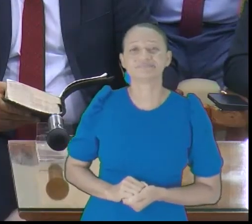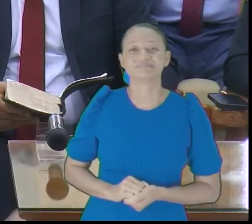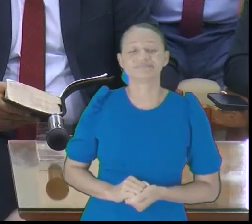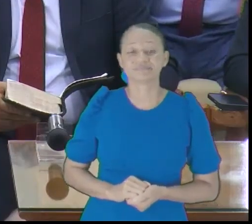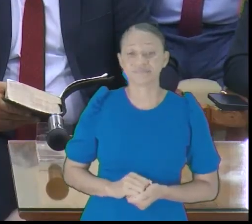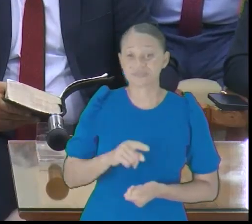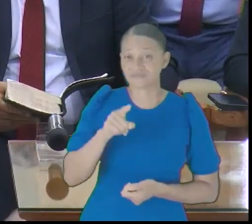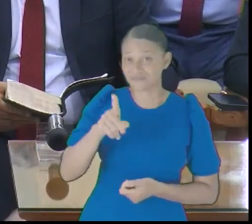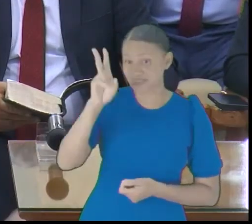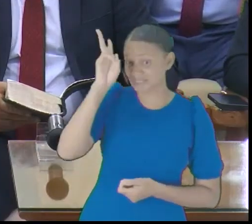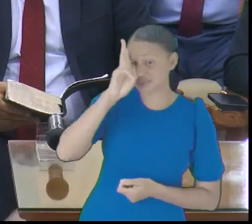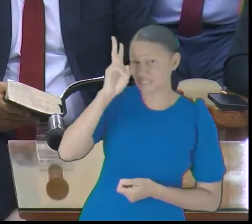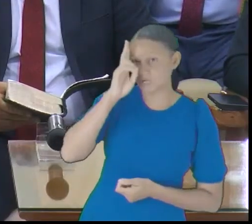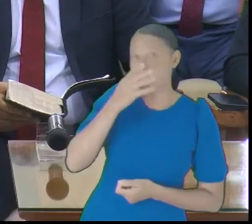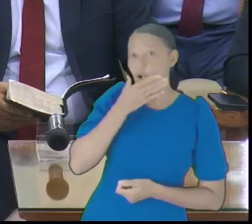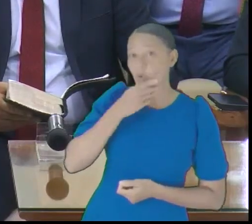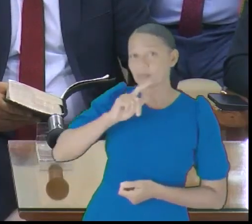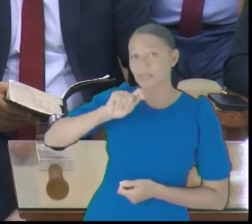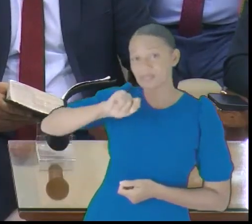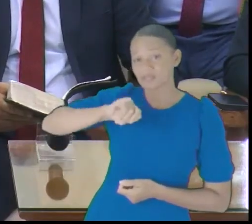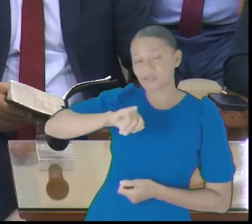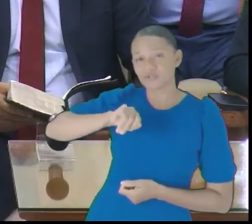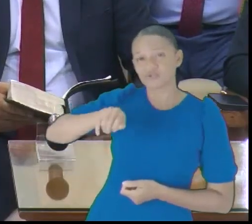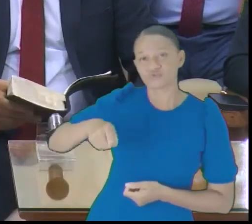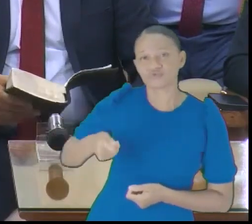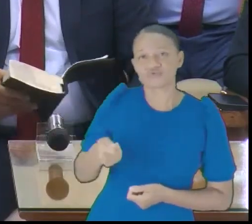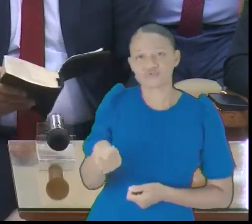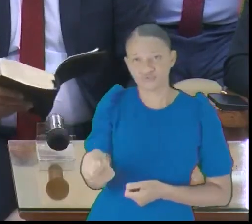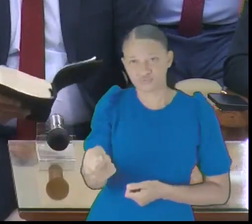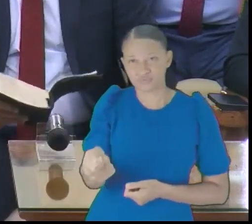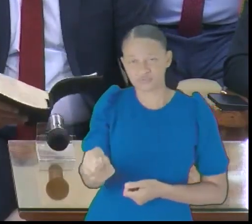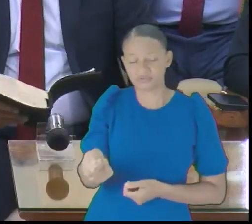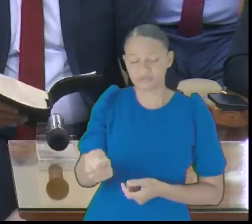Você lembra de Jonatas e Davi?